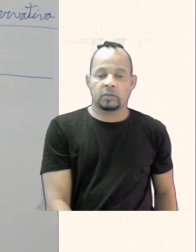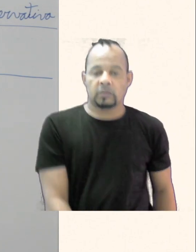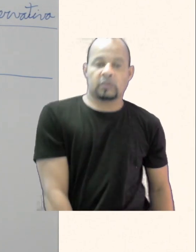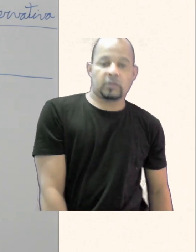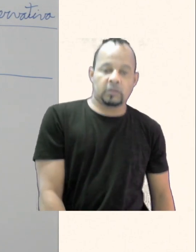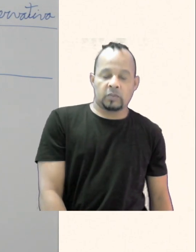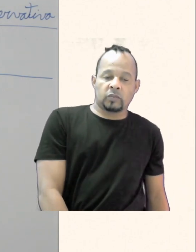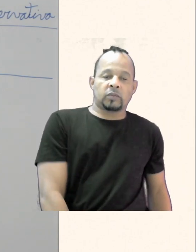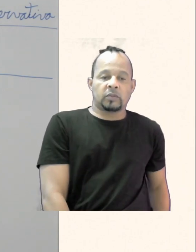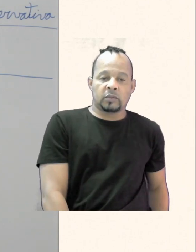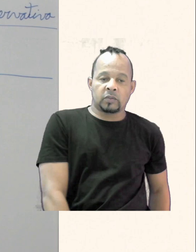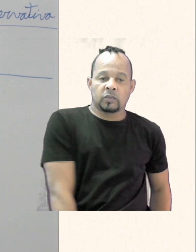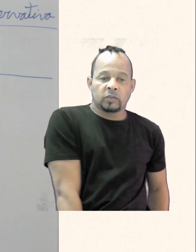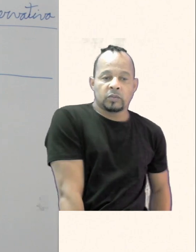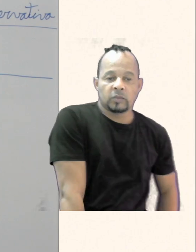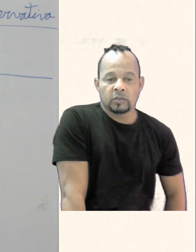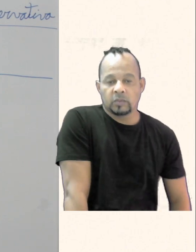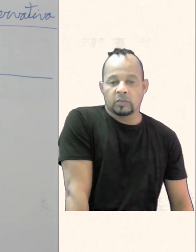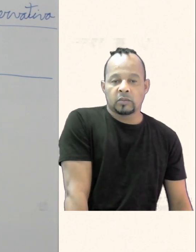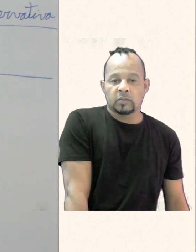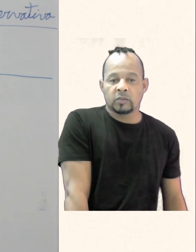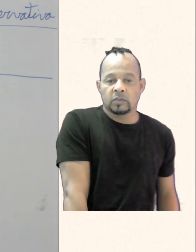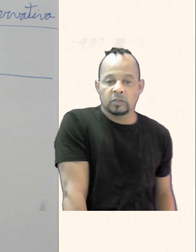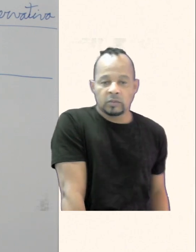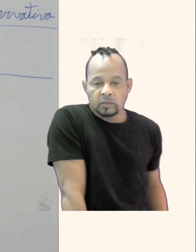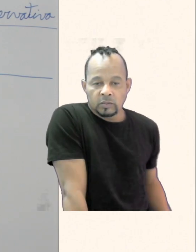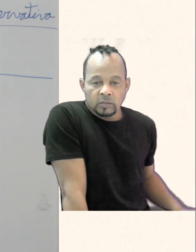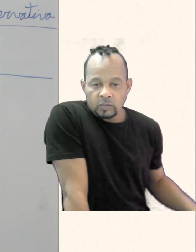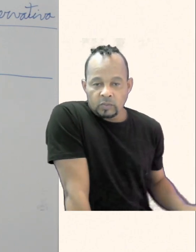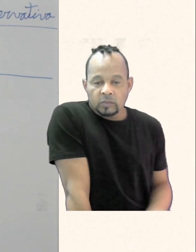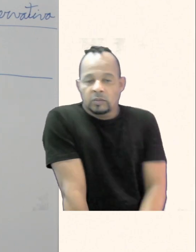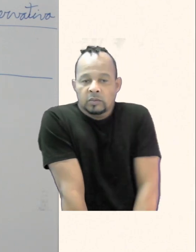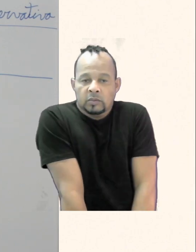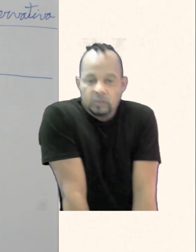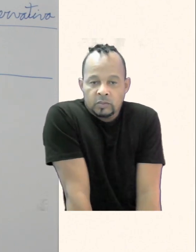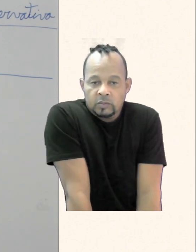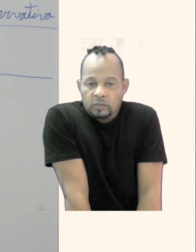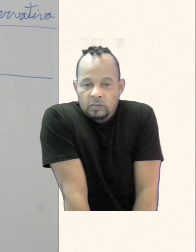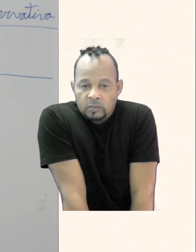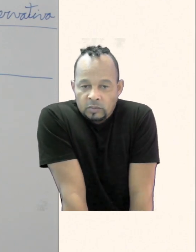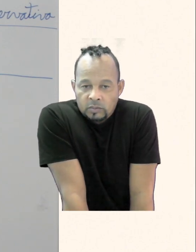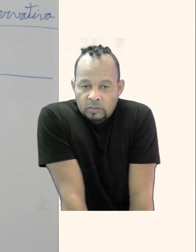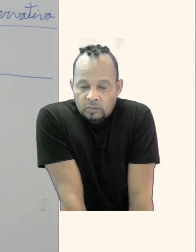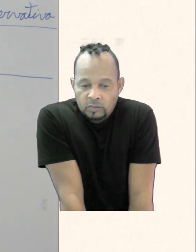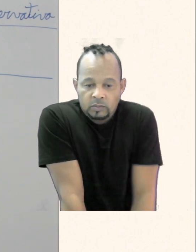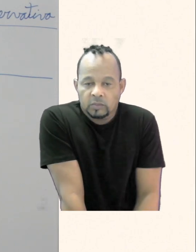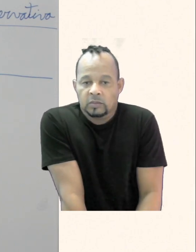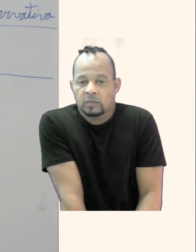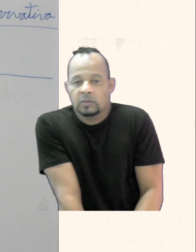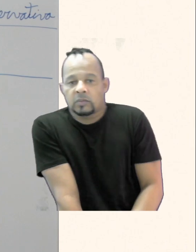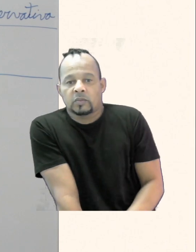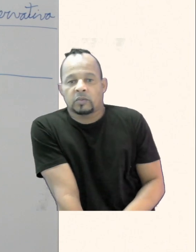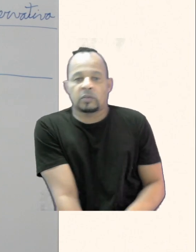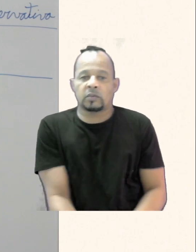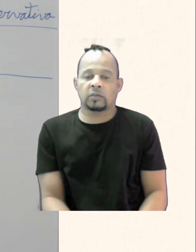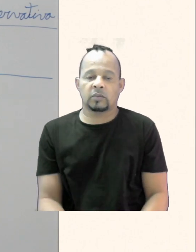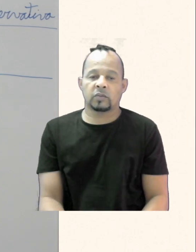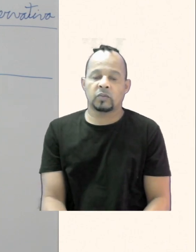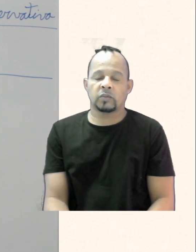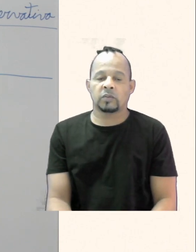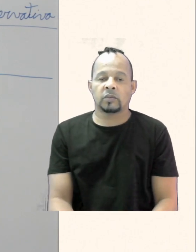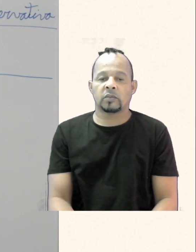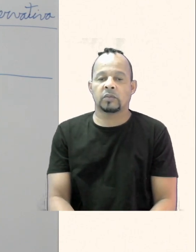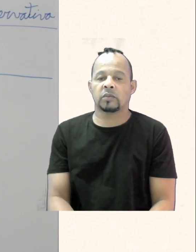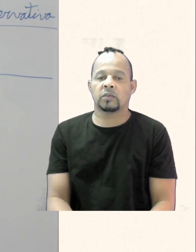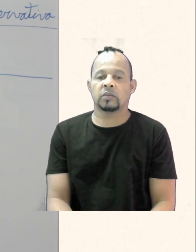sobre C1 de A até B de f escalar dr